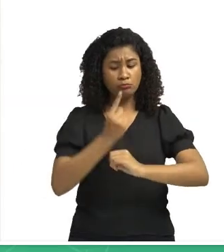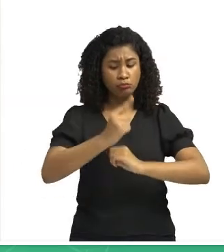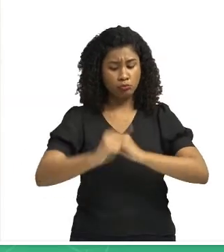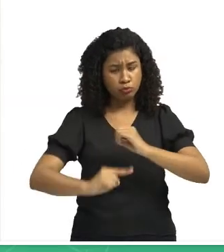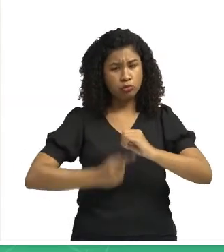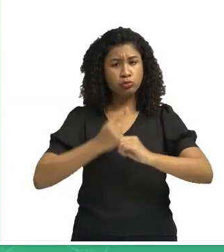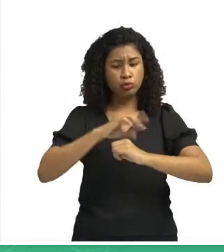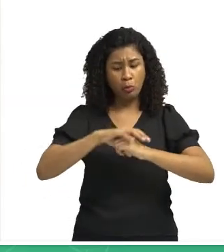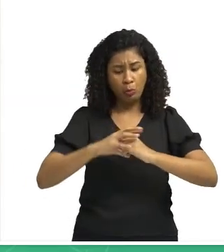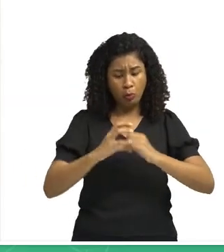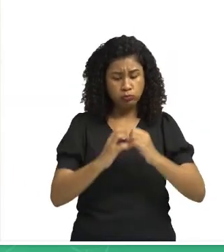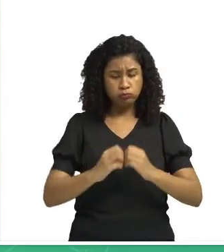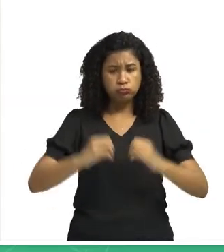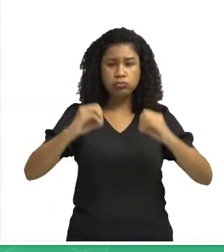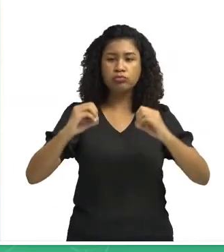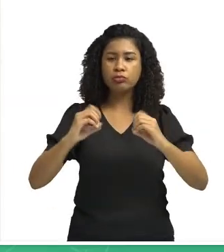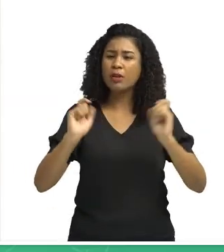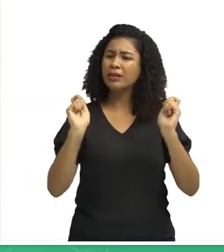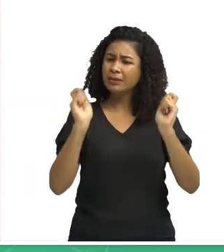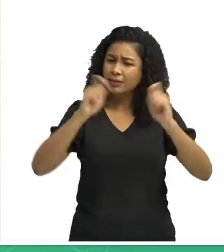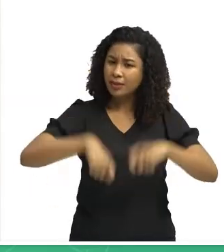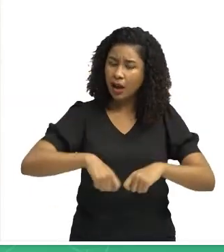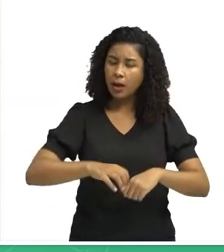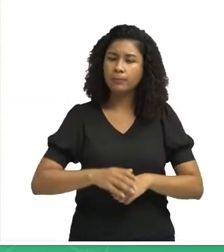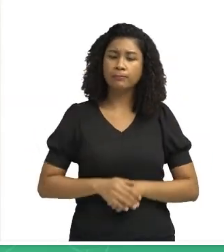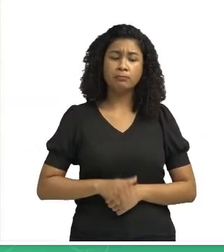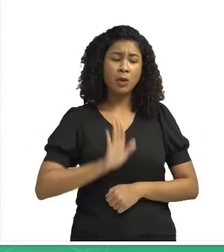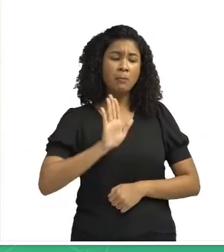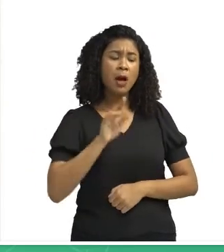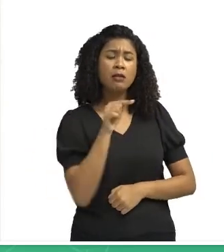E como é o átomo para Thomson?